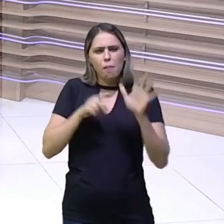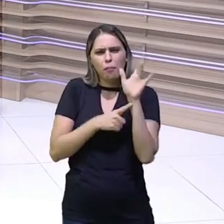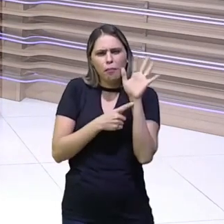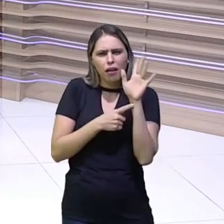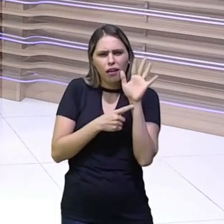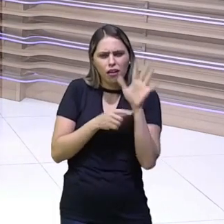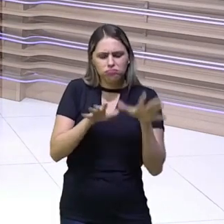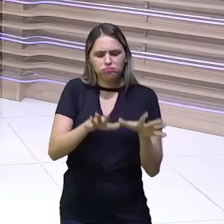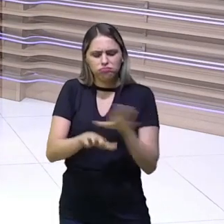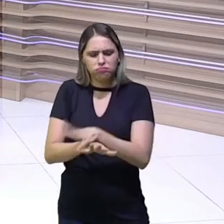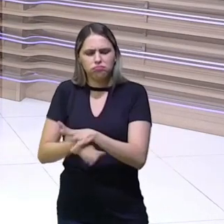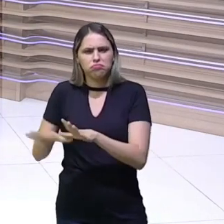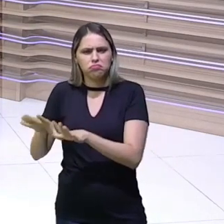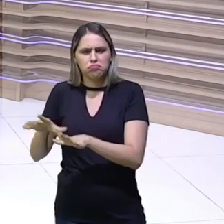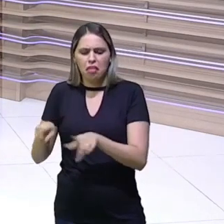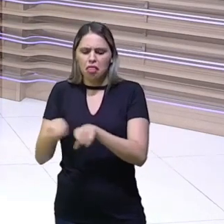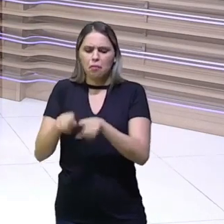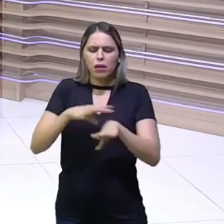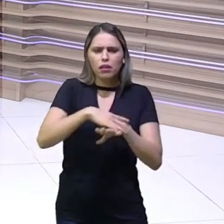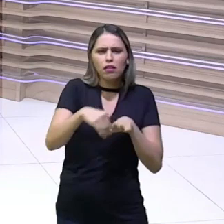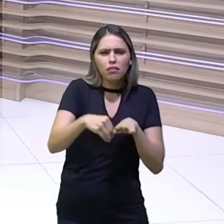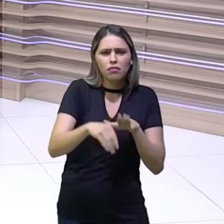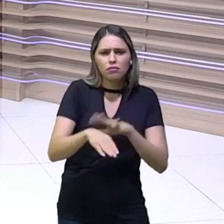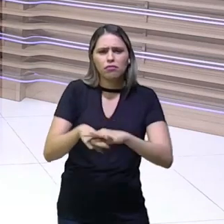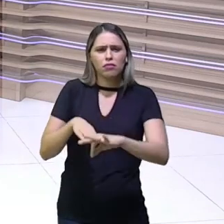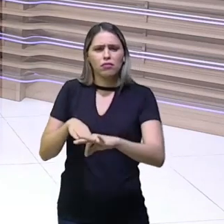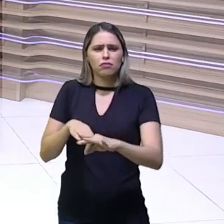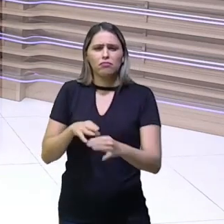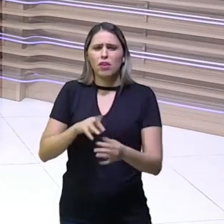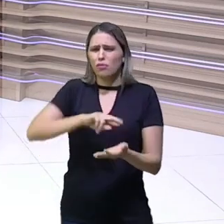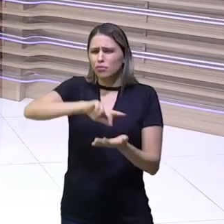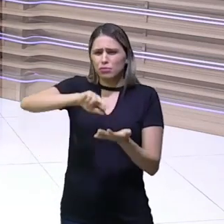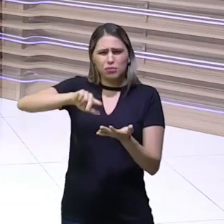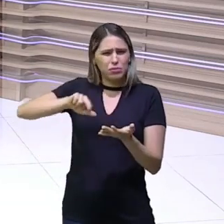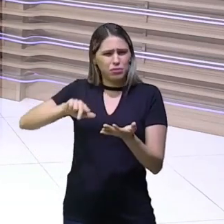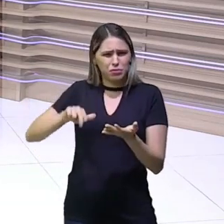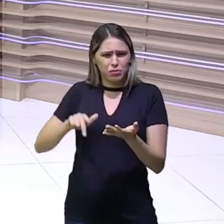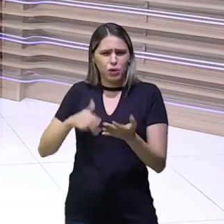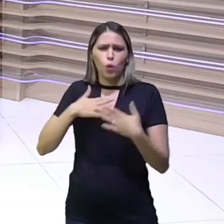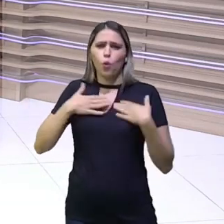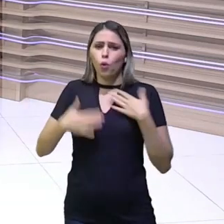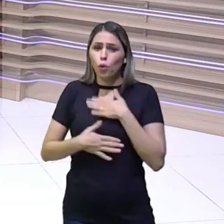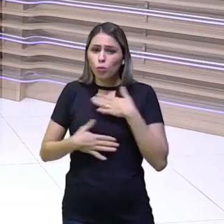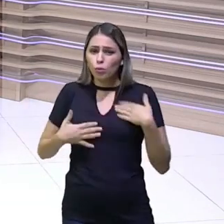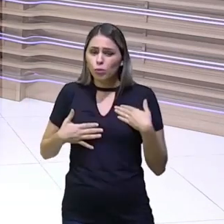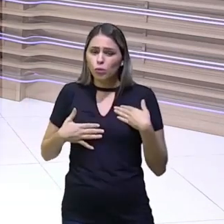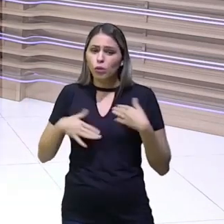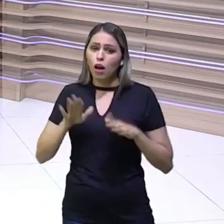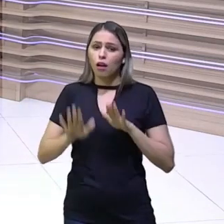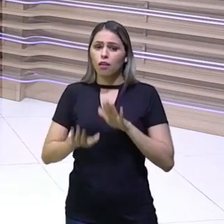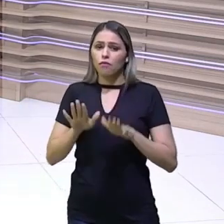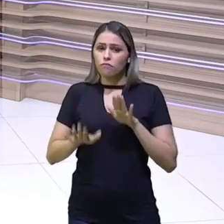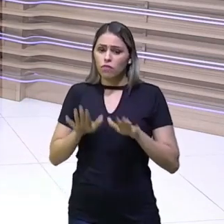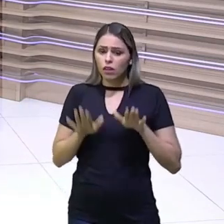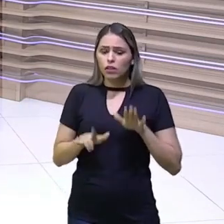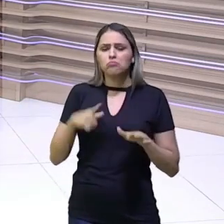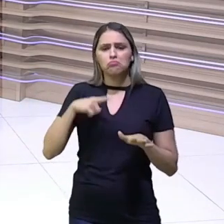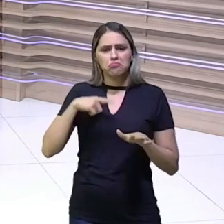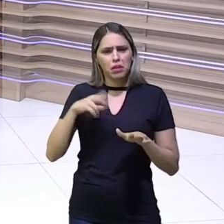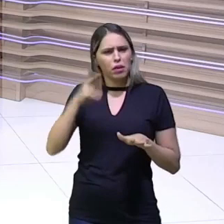braçadas, usava passos, né? Muitos outros por aí. E às vezes tem alguém ainda que usa.